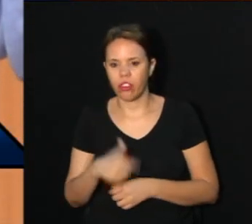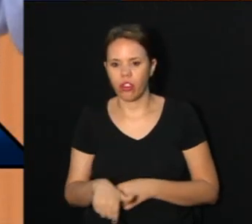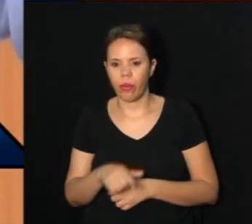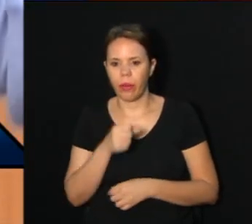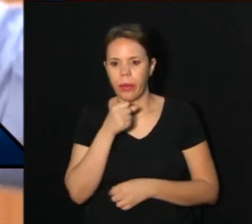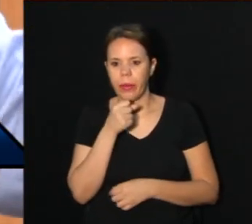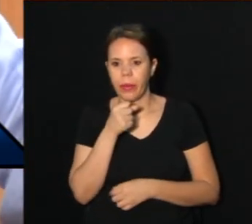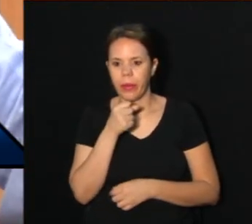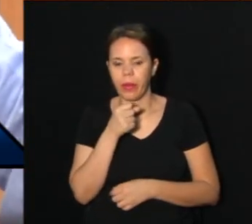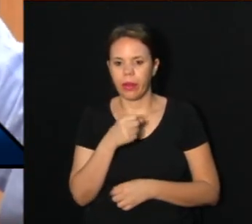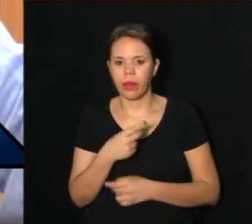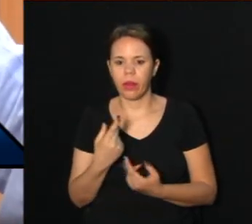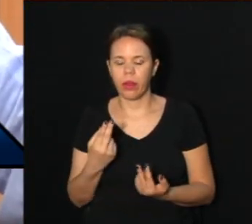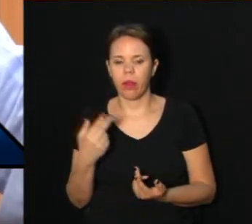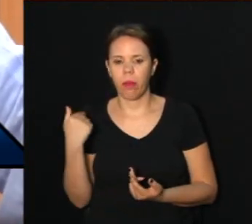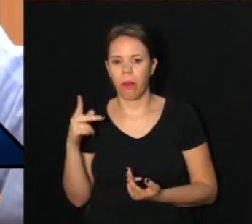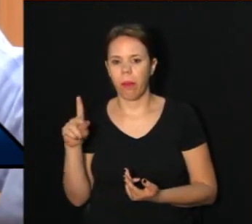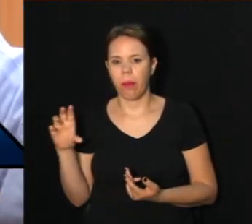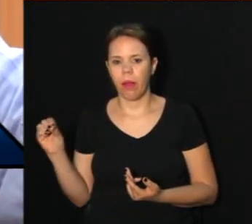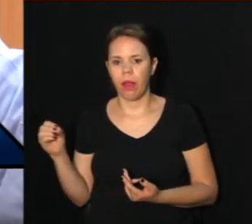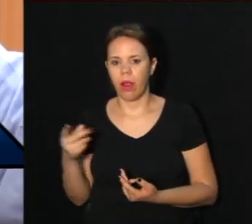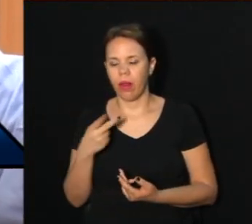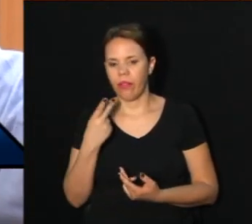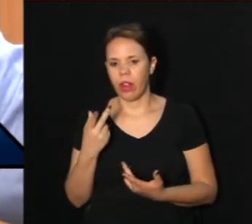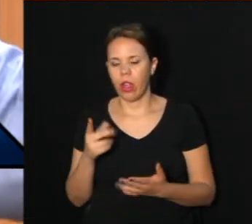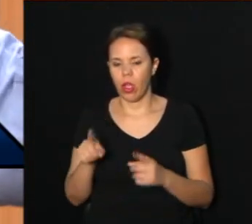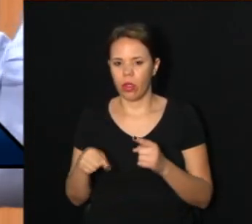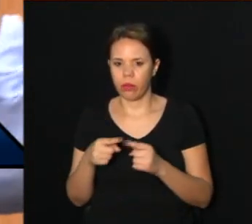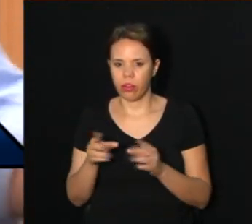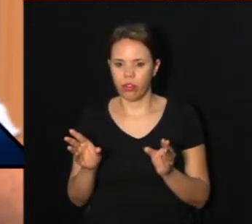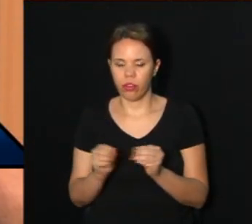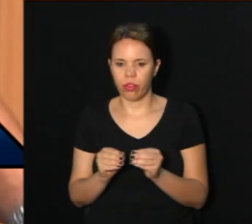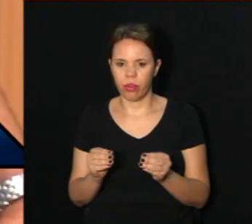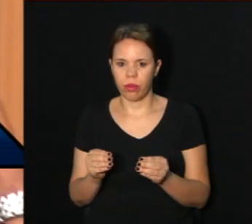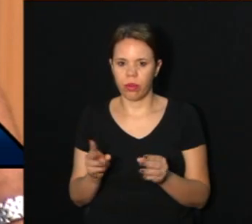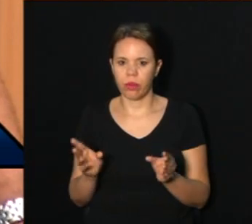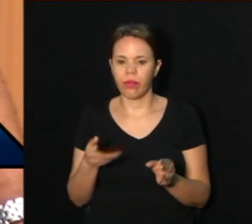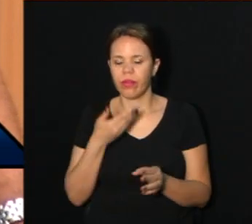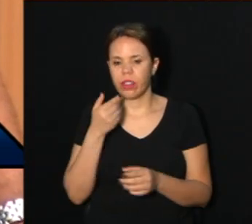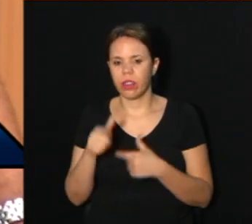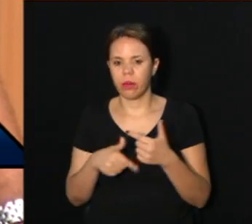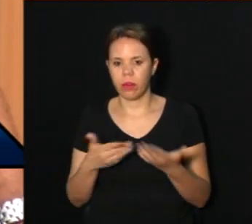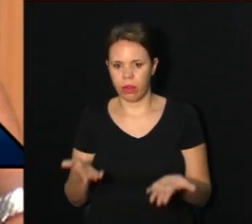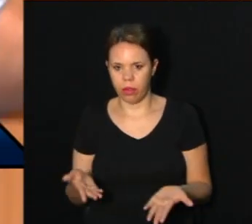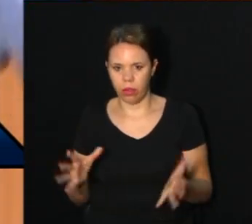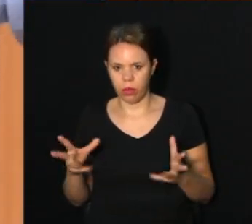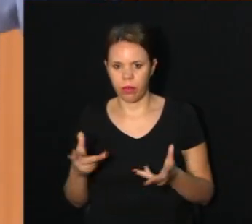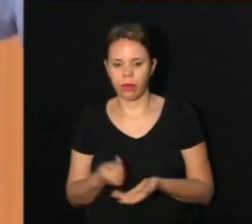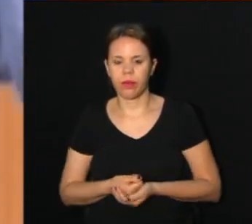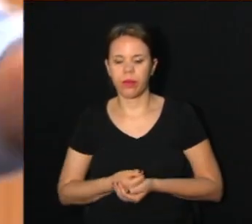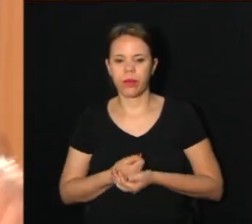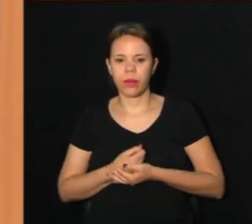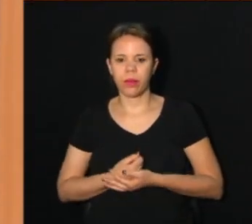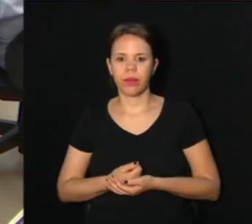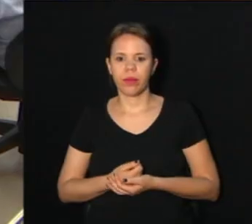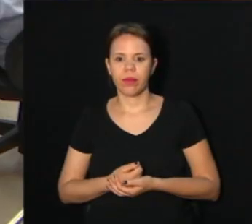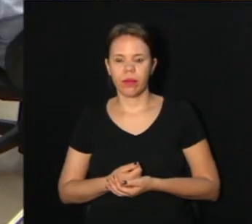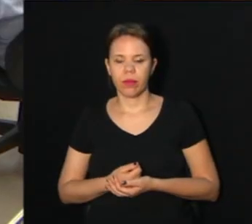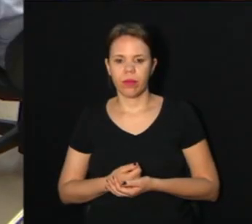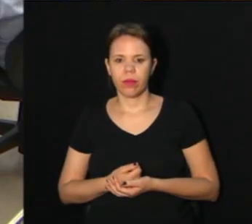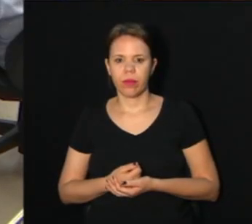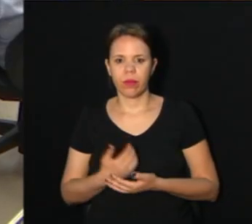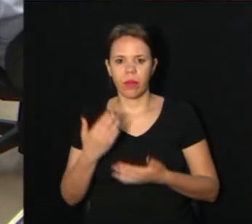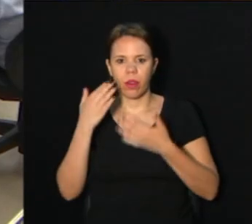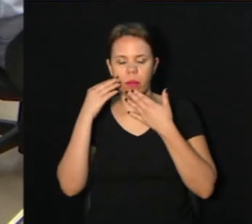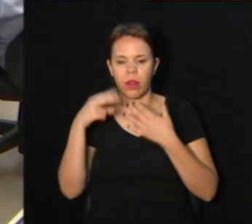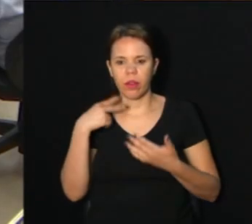pedir, a exemplo do Paulo, que seja de forma objetiva, para facilitar os trabalhos de todos. Tá ok. Obrigado,